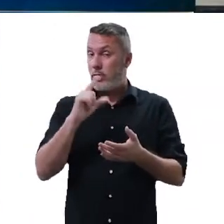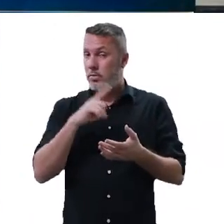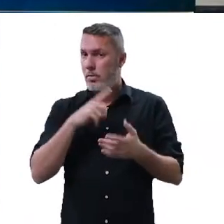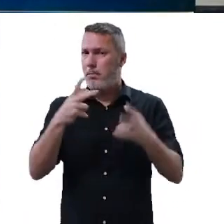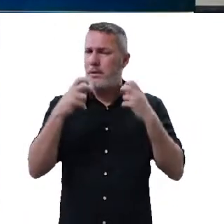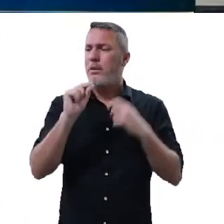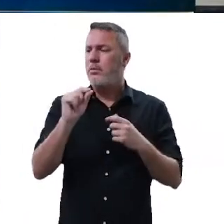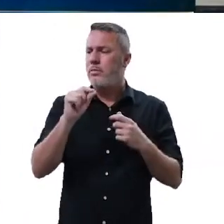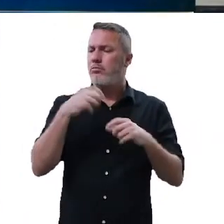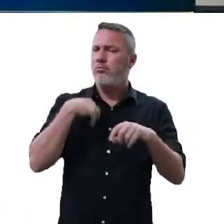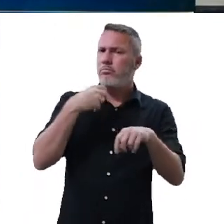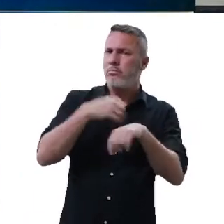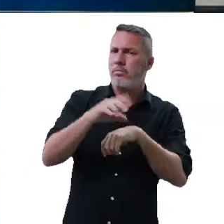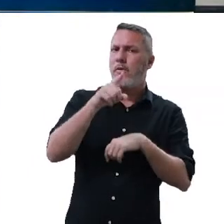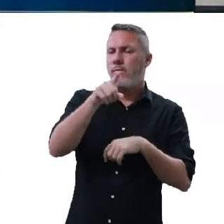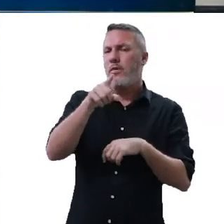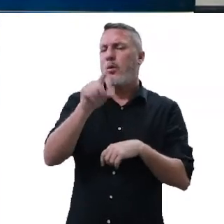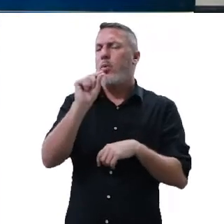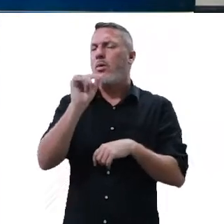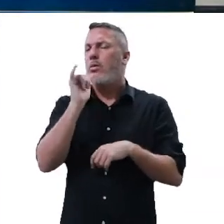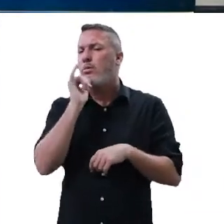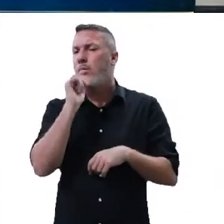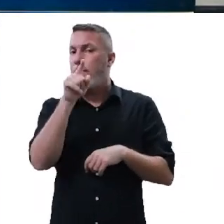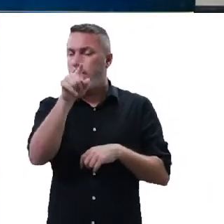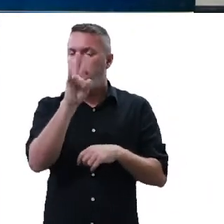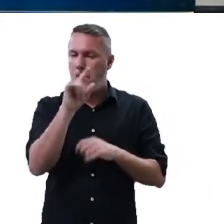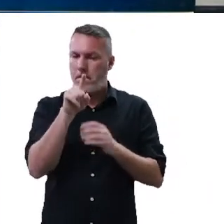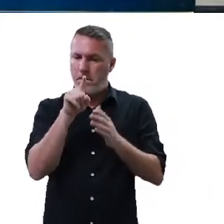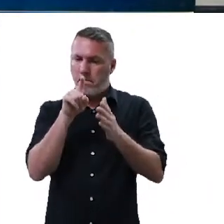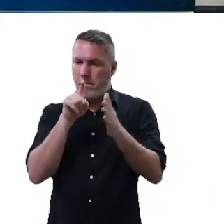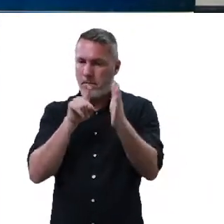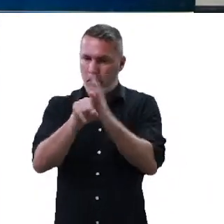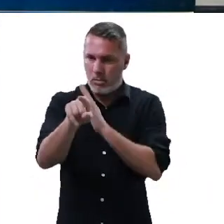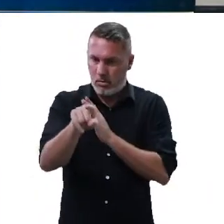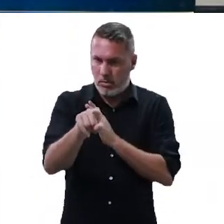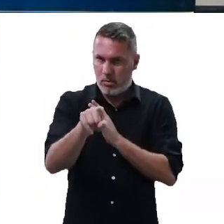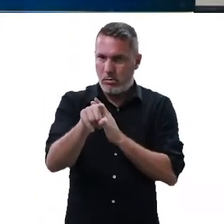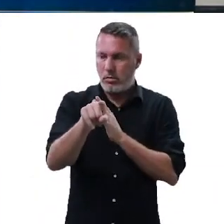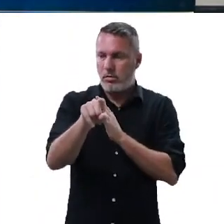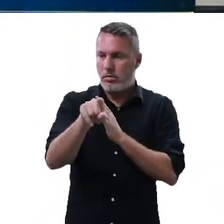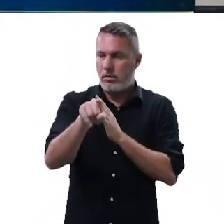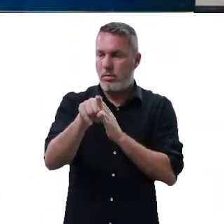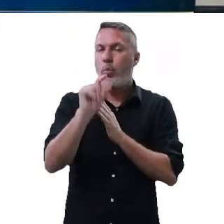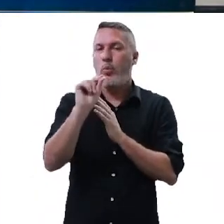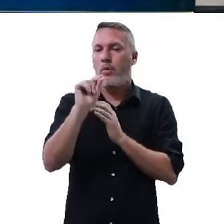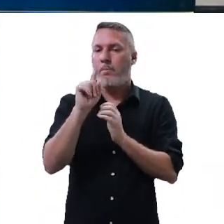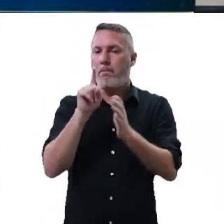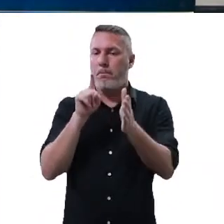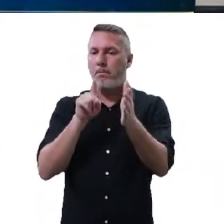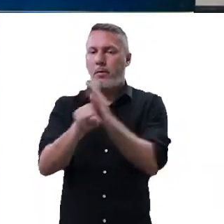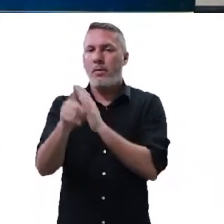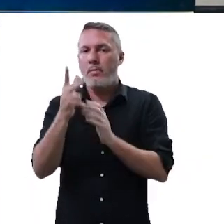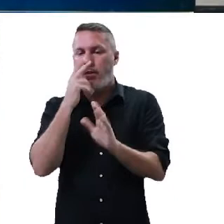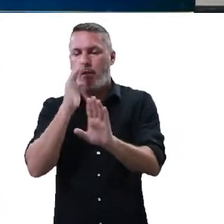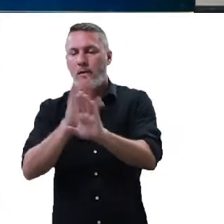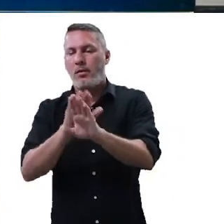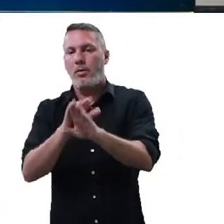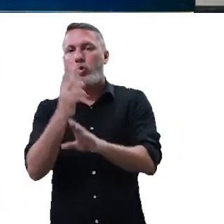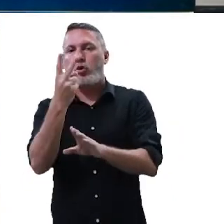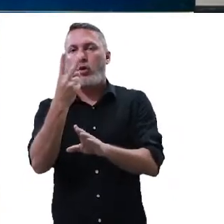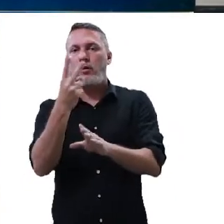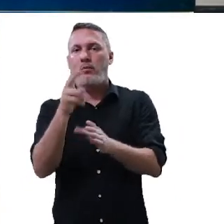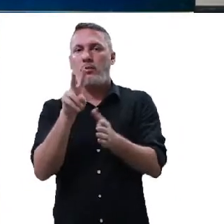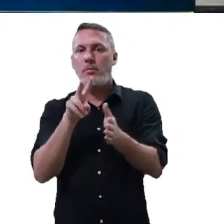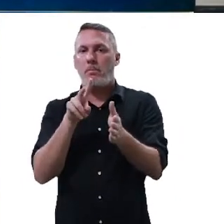no original. Você pergunta, você responde uma pergunta perguntando de novo.